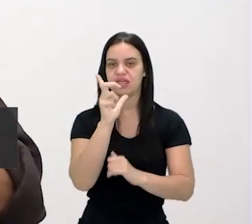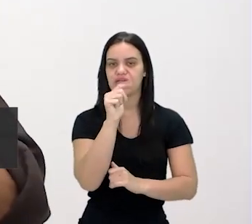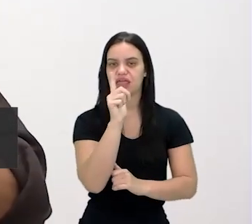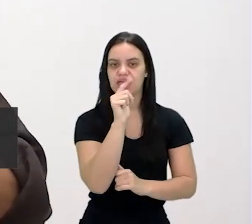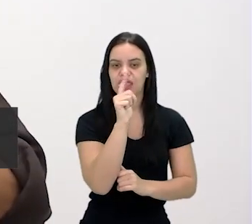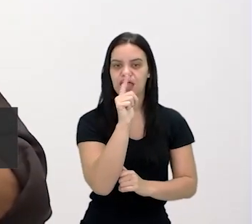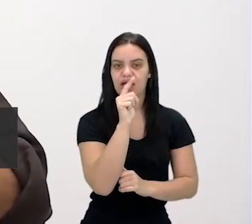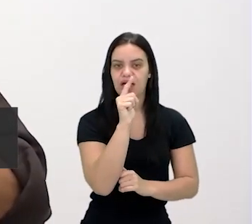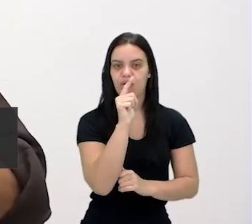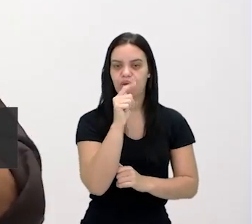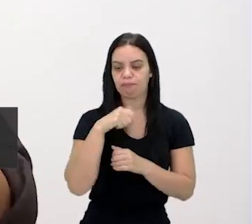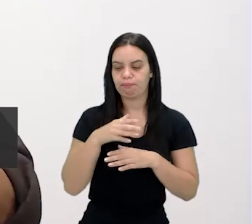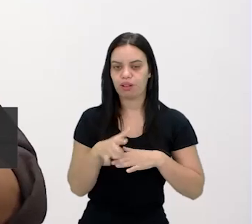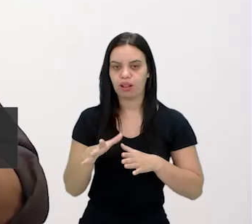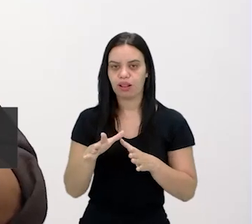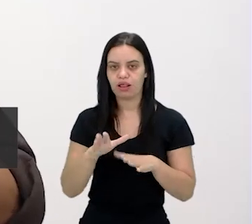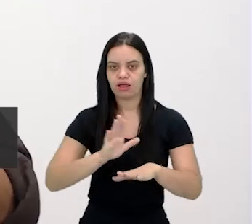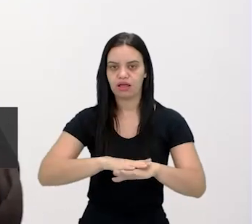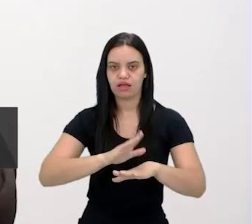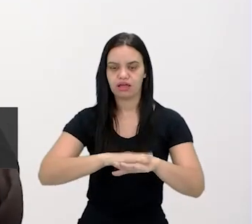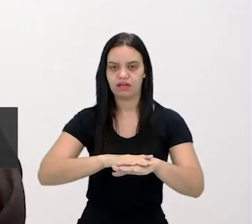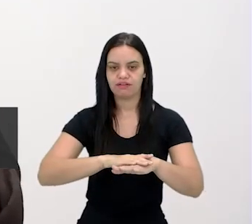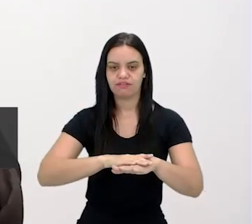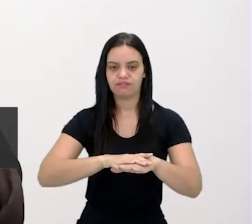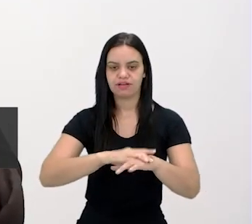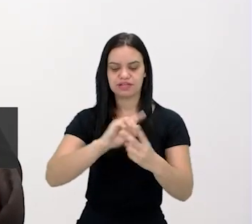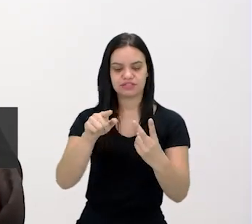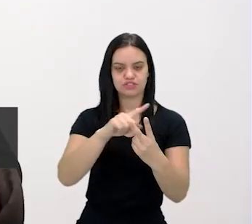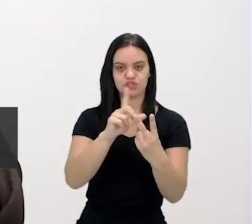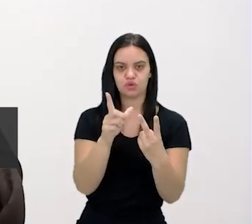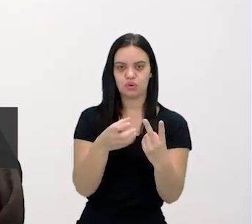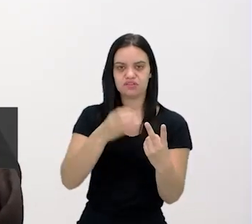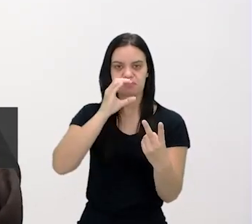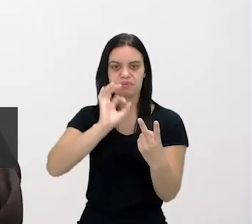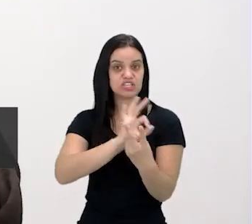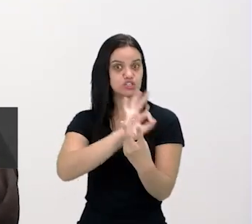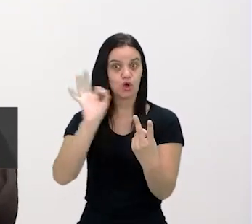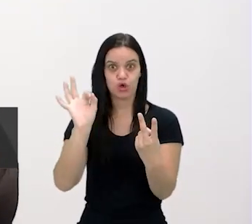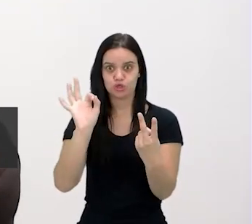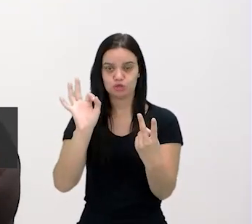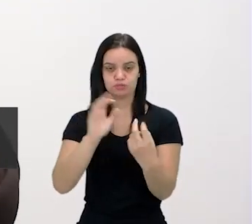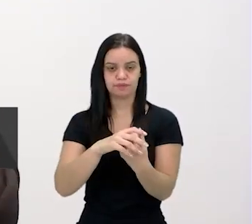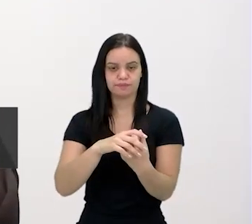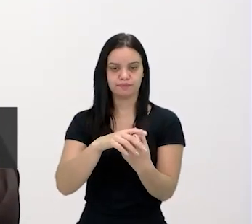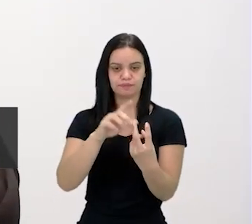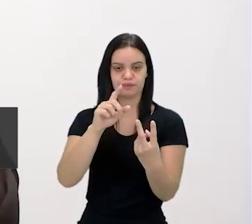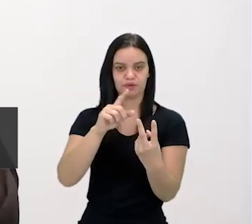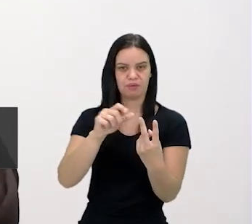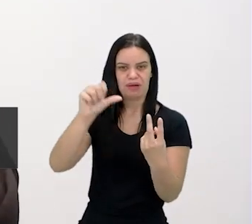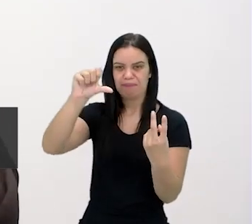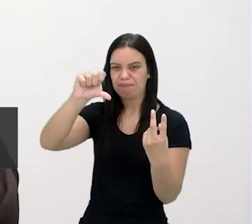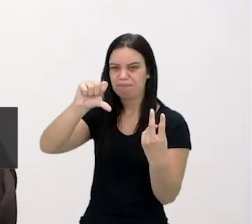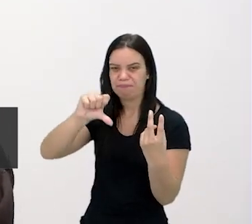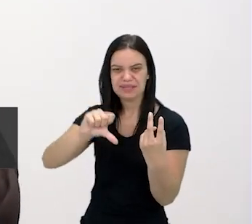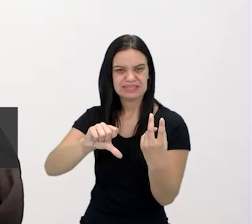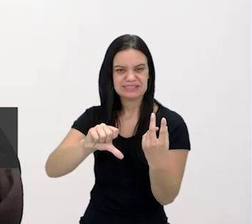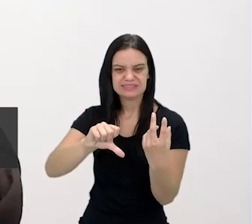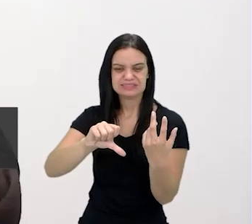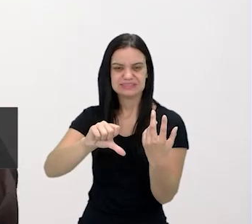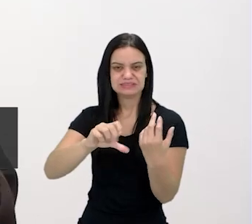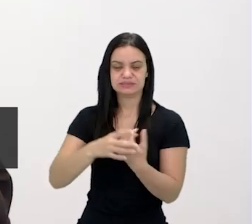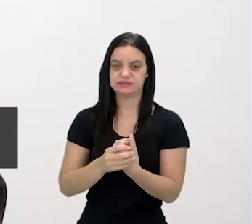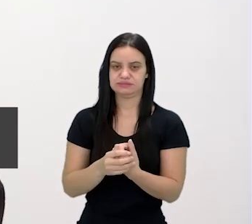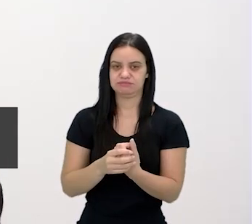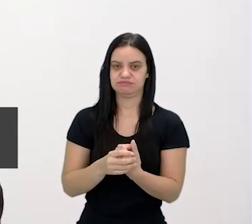no vinho faz de 2 bebidas excelentes uma péssima. Essa